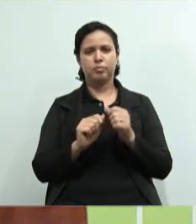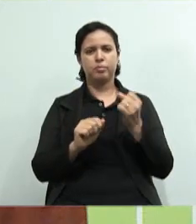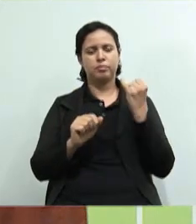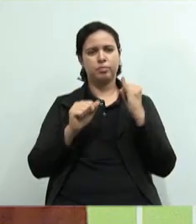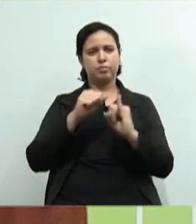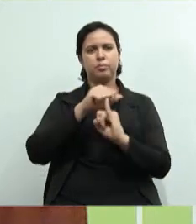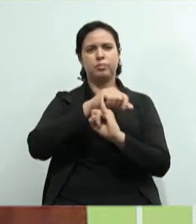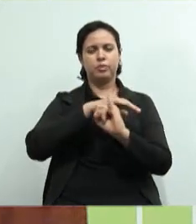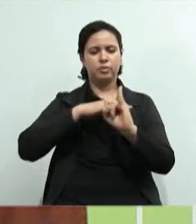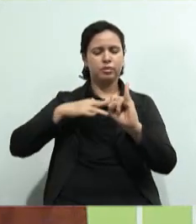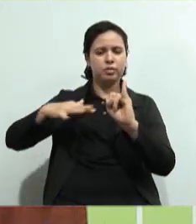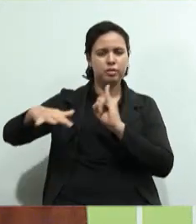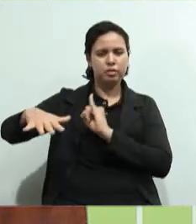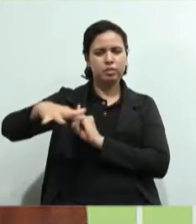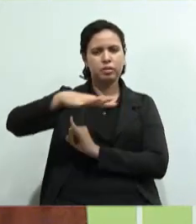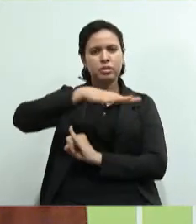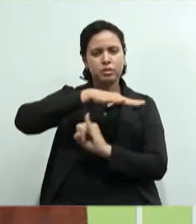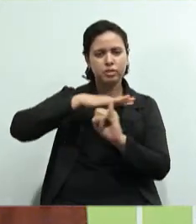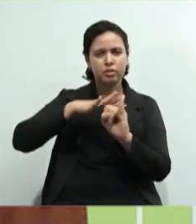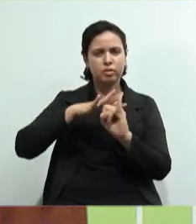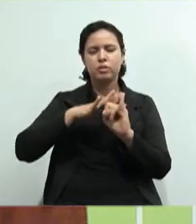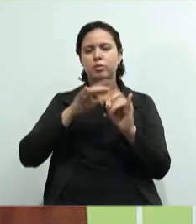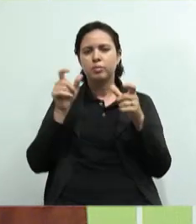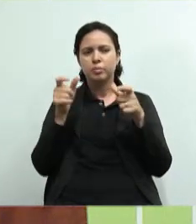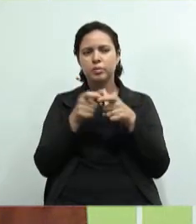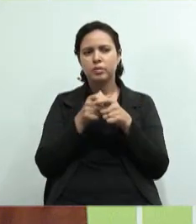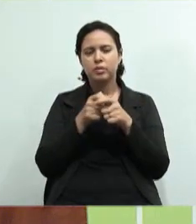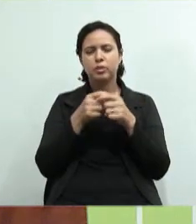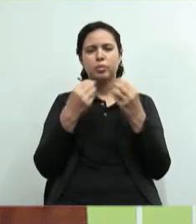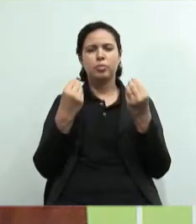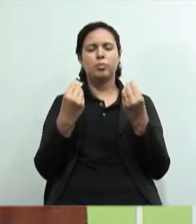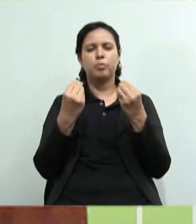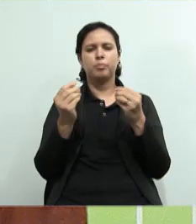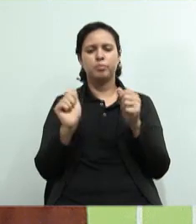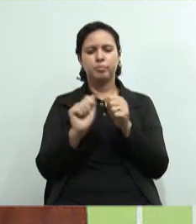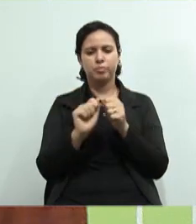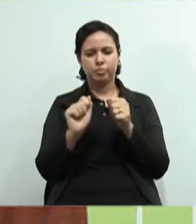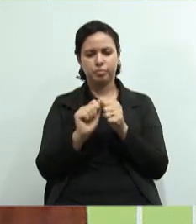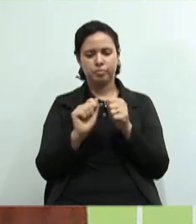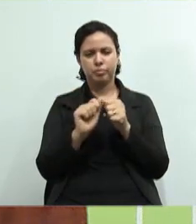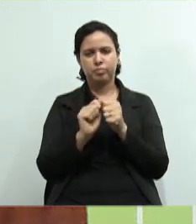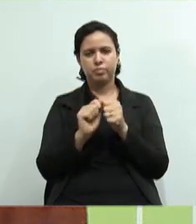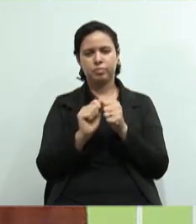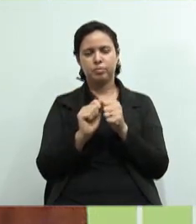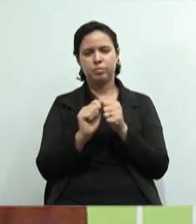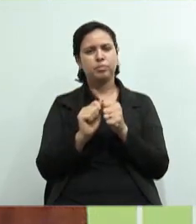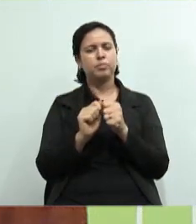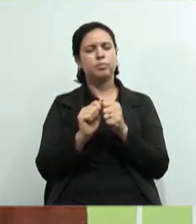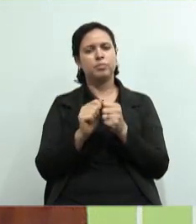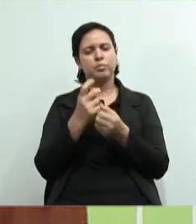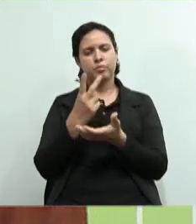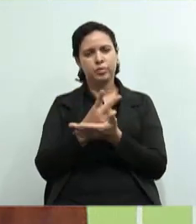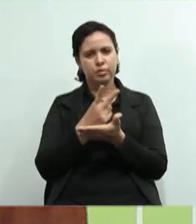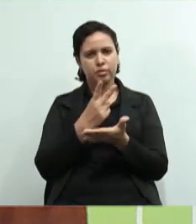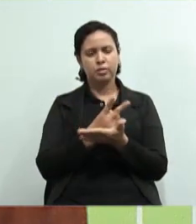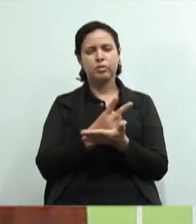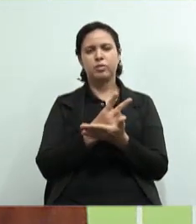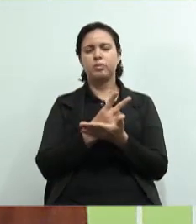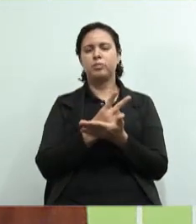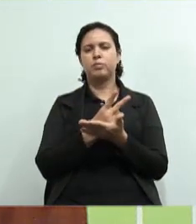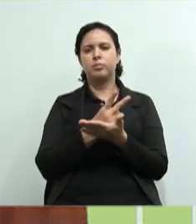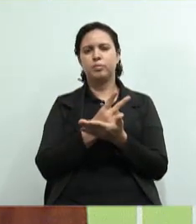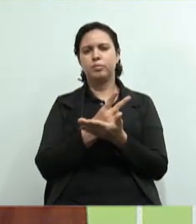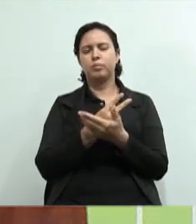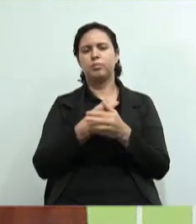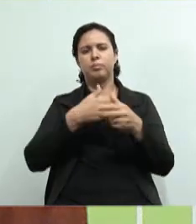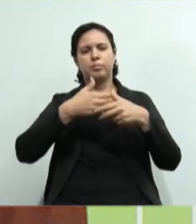tão pequenas lá no Pacífico, né? Como fazer para se manter, se sustentar